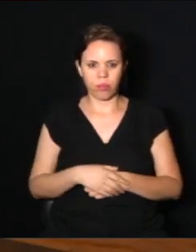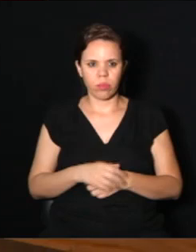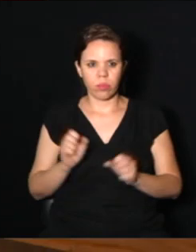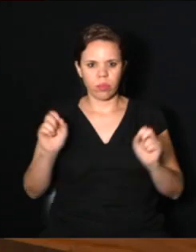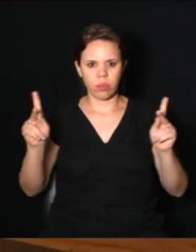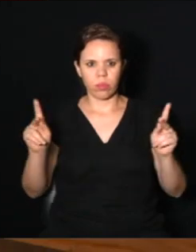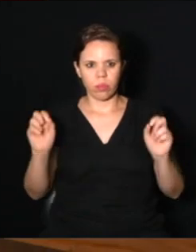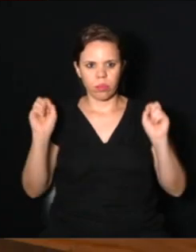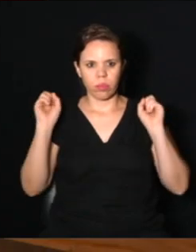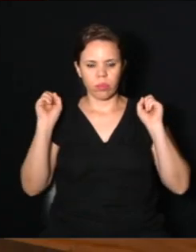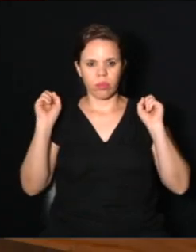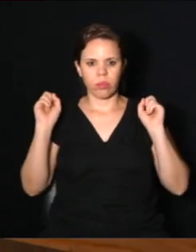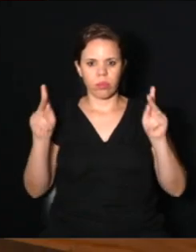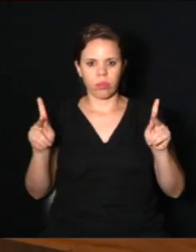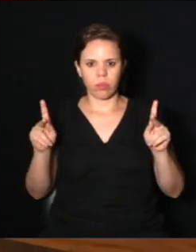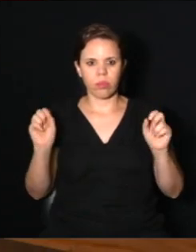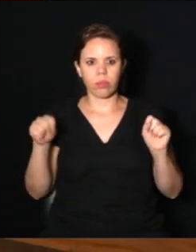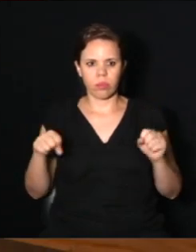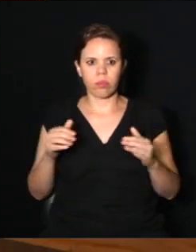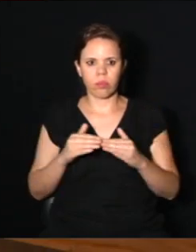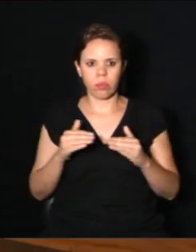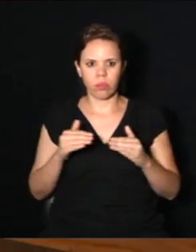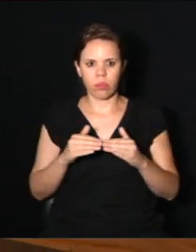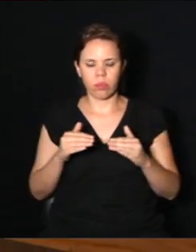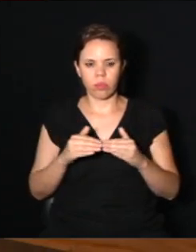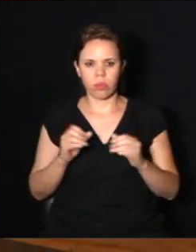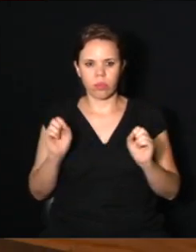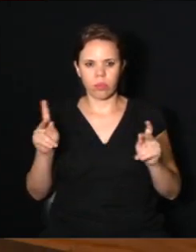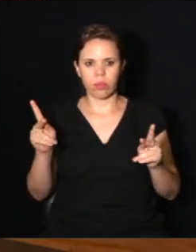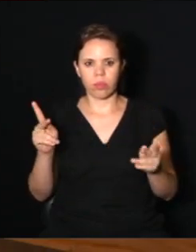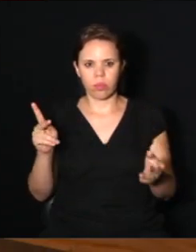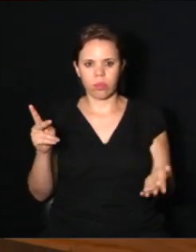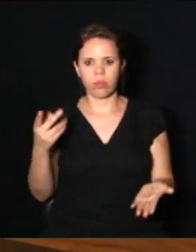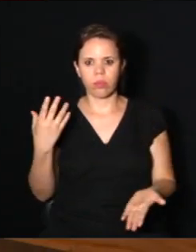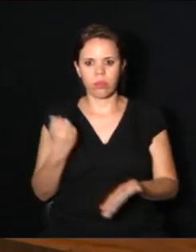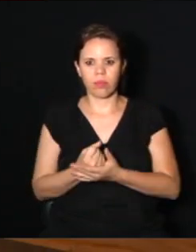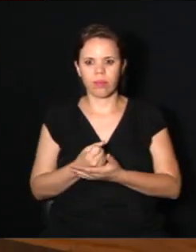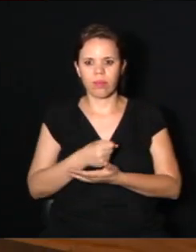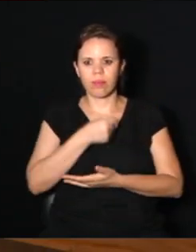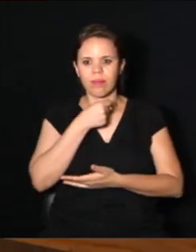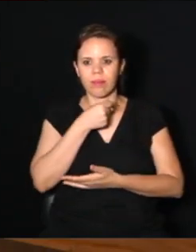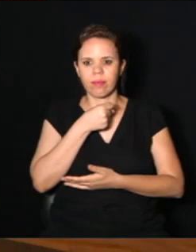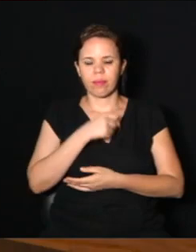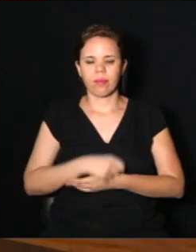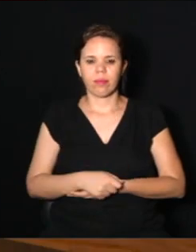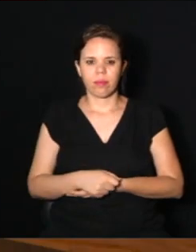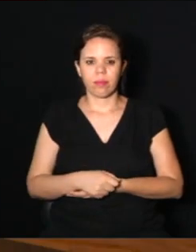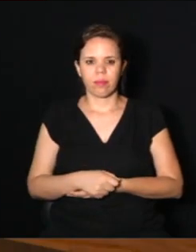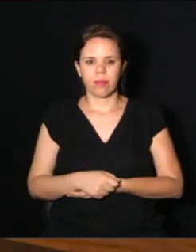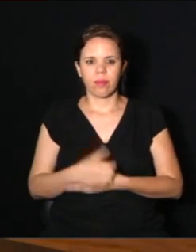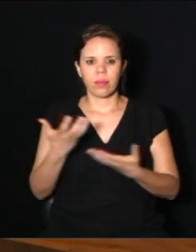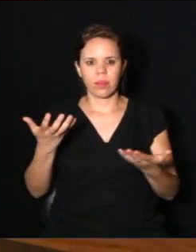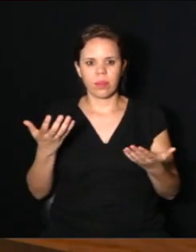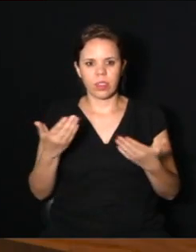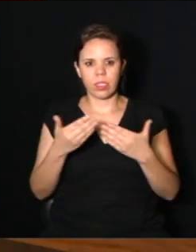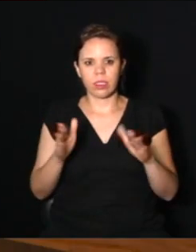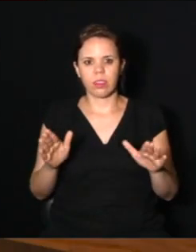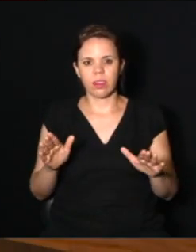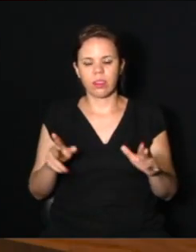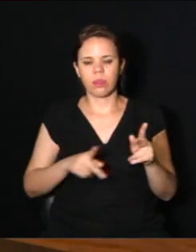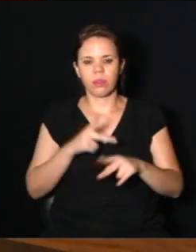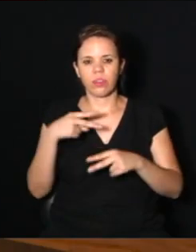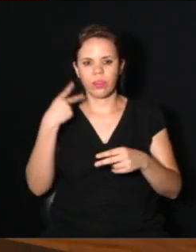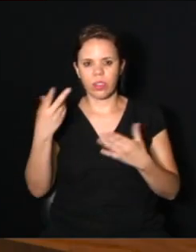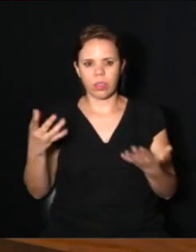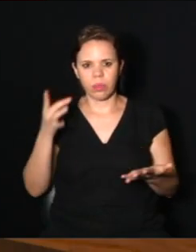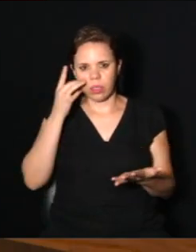no microfone aqui. O Henry me orientou que todo ok tem que ser gravado. Então tá bom, ok. Ok, de acordo. Quero então abrir a palavra para os vereadores